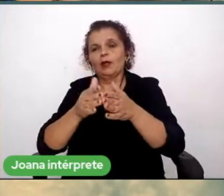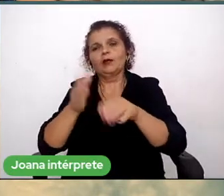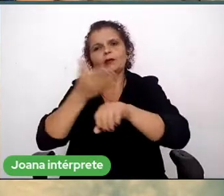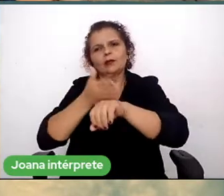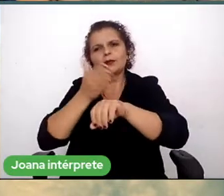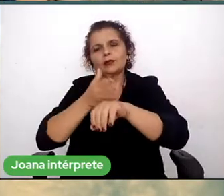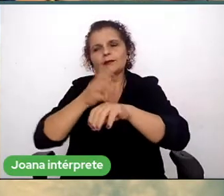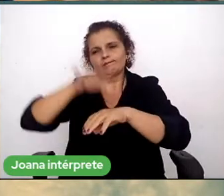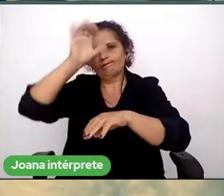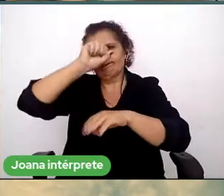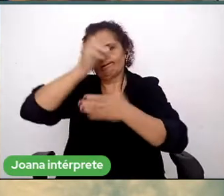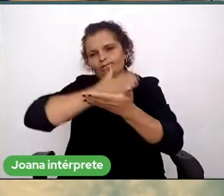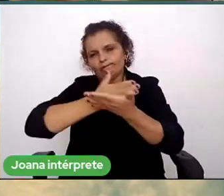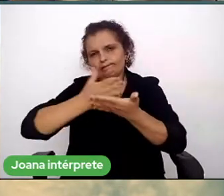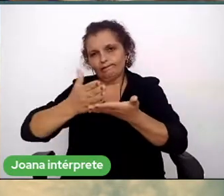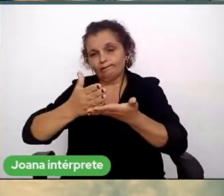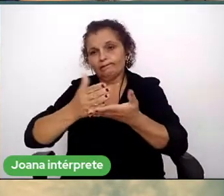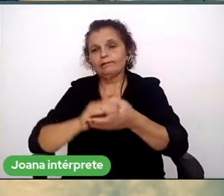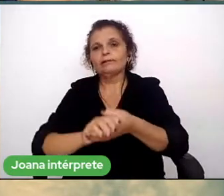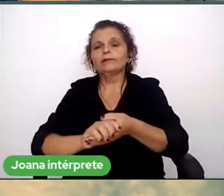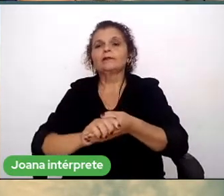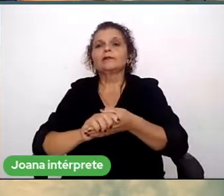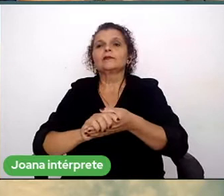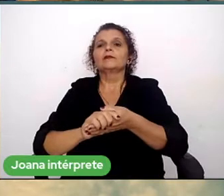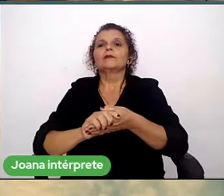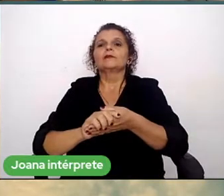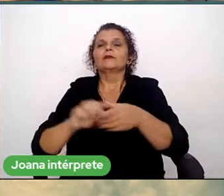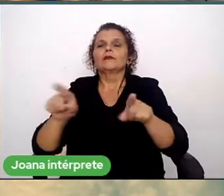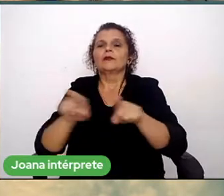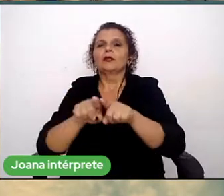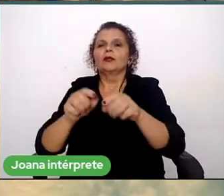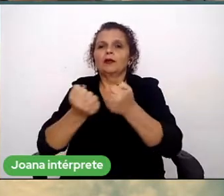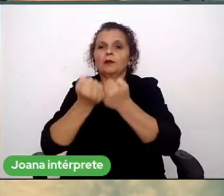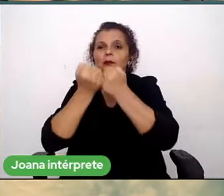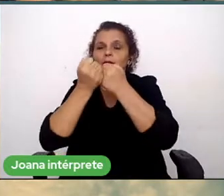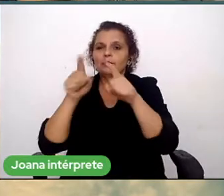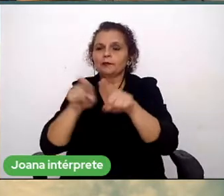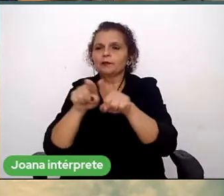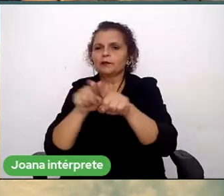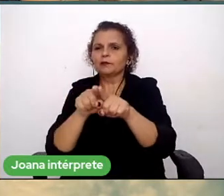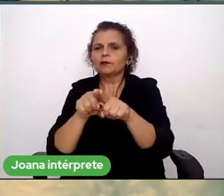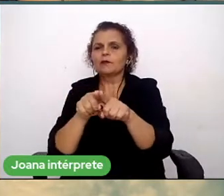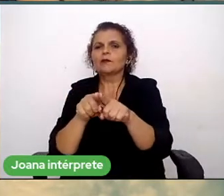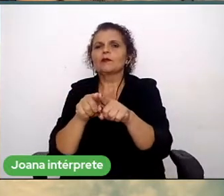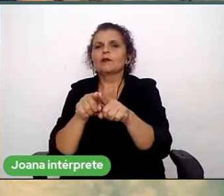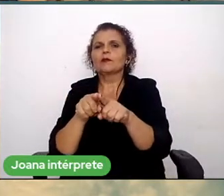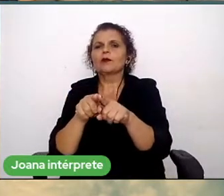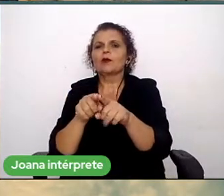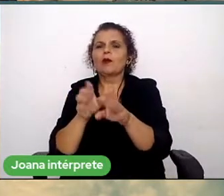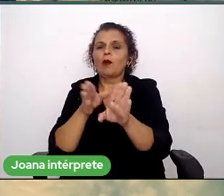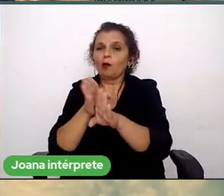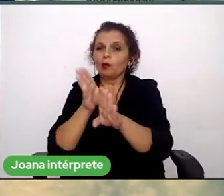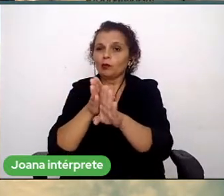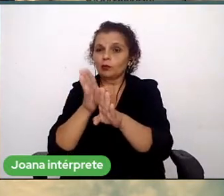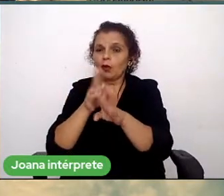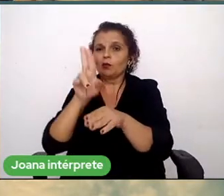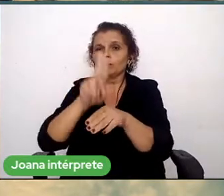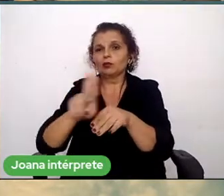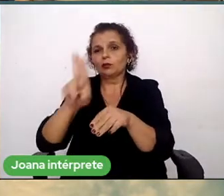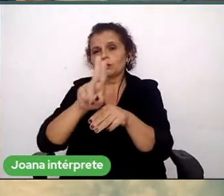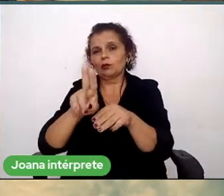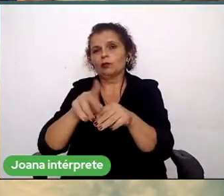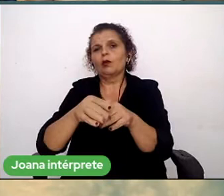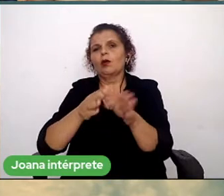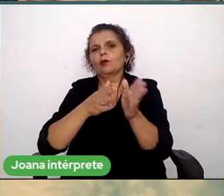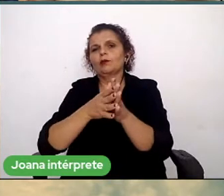interação Inicial junto apoiando o andamento por interações tempo nós recomendamos que sejam usados algumas cerimônias